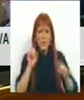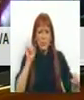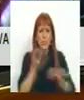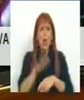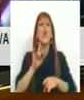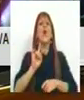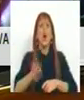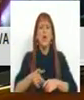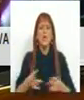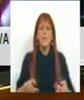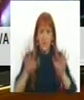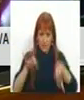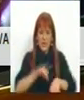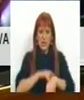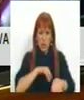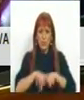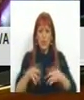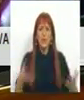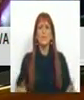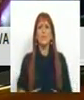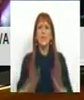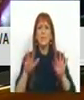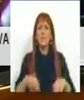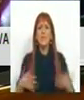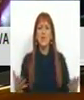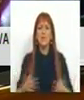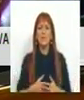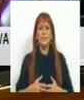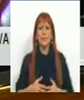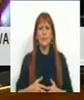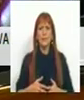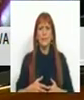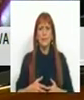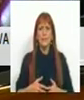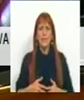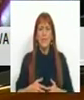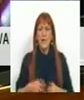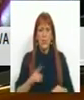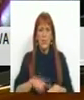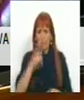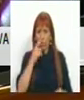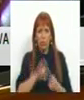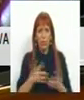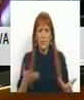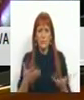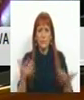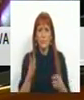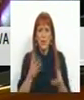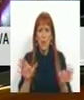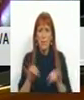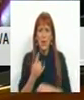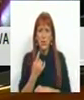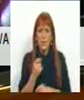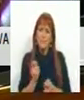oceânicos? E para terminar, Sr. Deputado? Para terminar, já não tenho muito tempo, mas é só mais